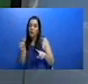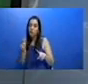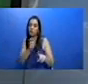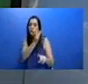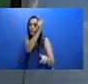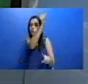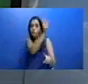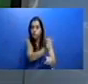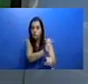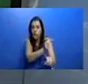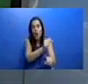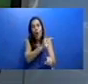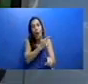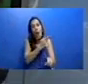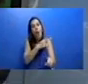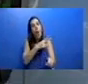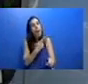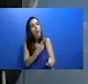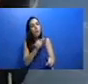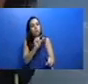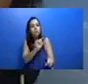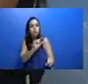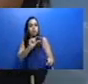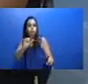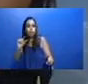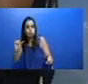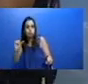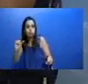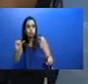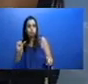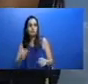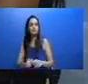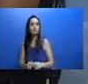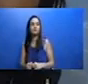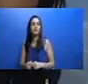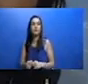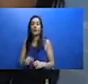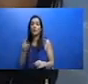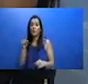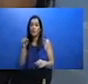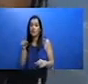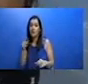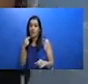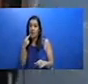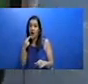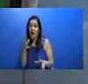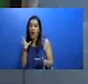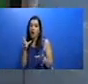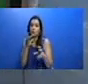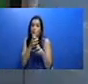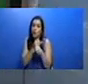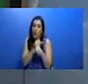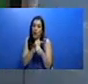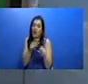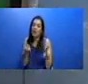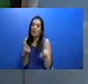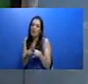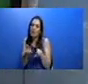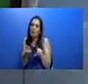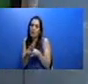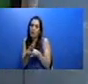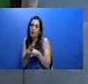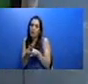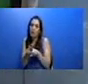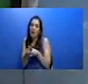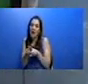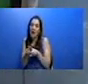A. Registre a escrita aditiva e multiplicativa da configuração retangular de mangas na embalagem. Então,